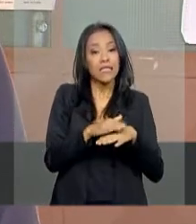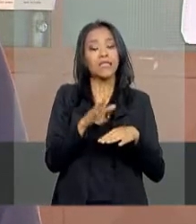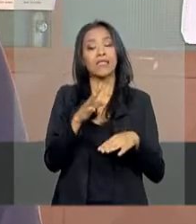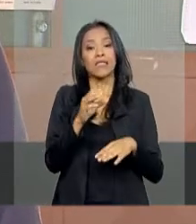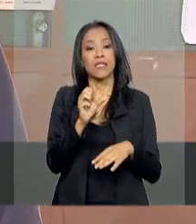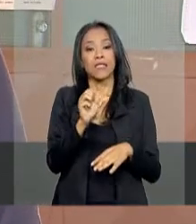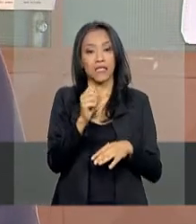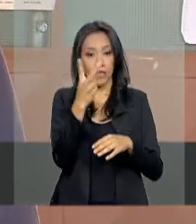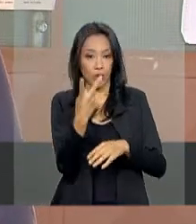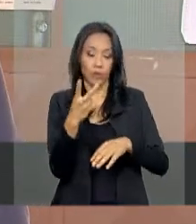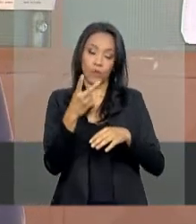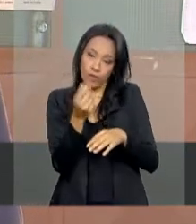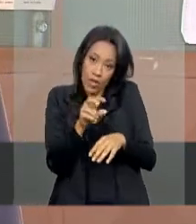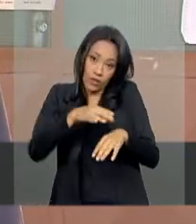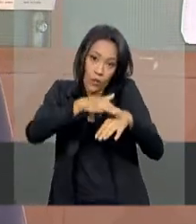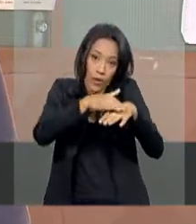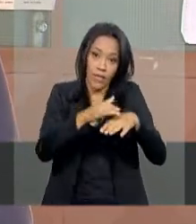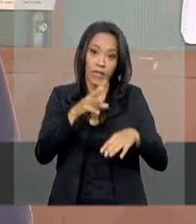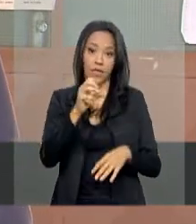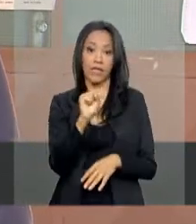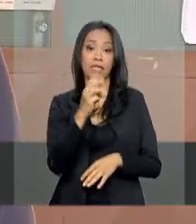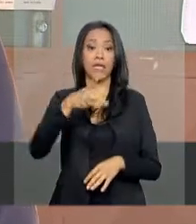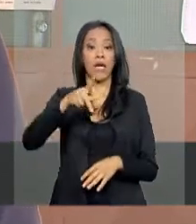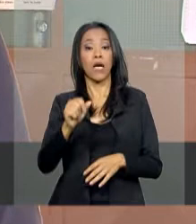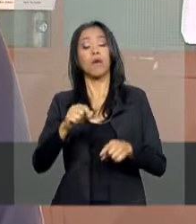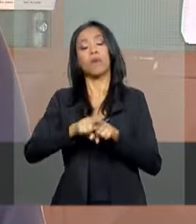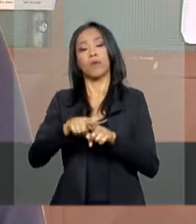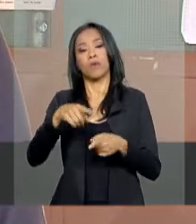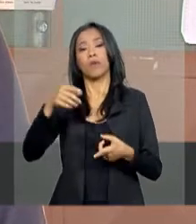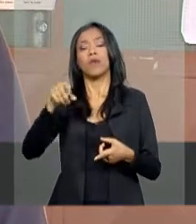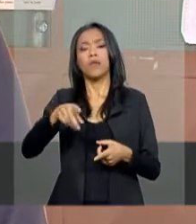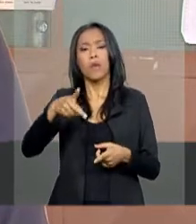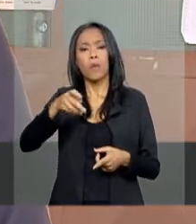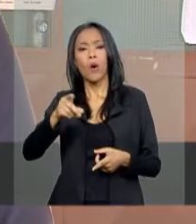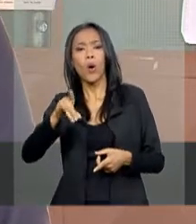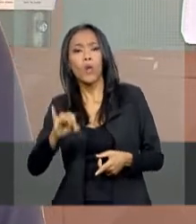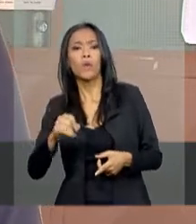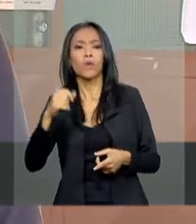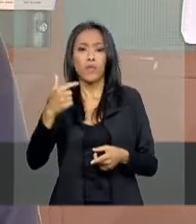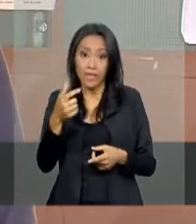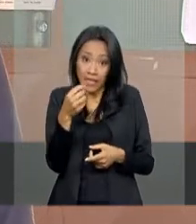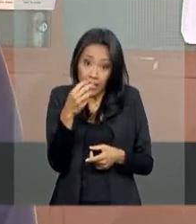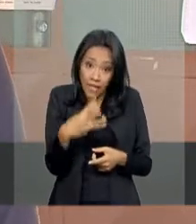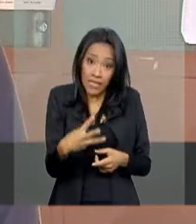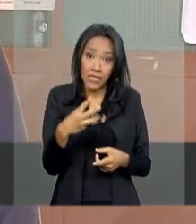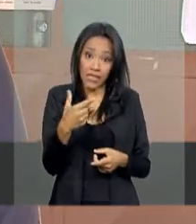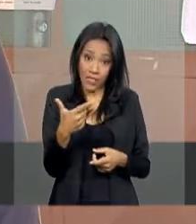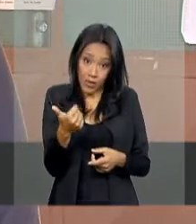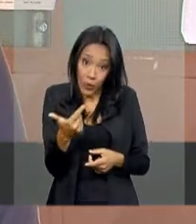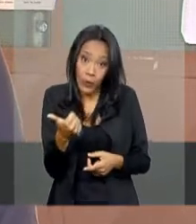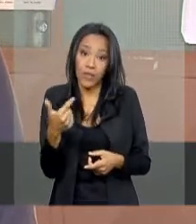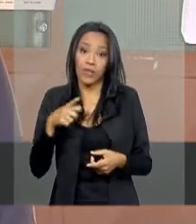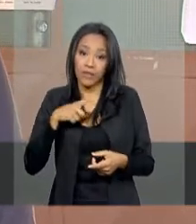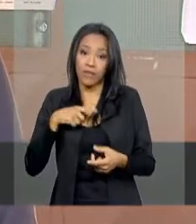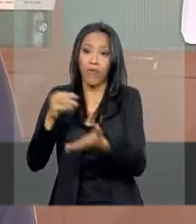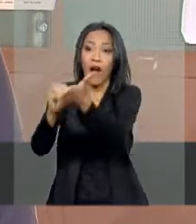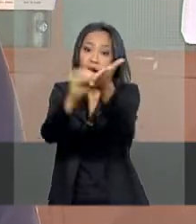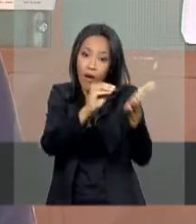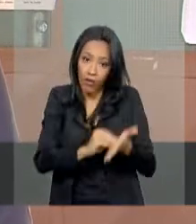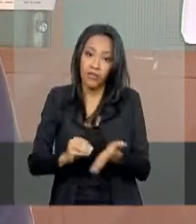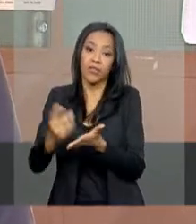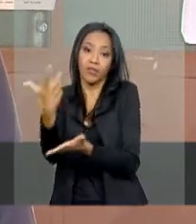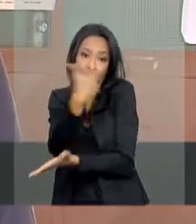Roraima e no Amazonas. No caso da polio, 312 municípios registram baixas taxas de cobertura